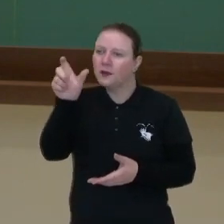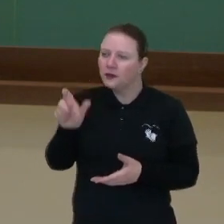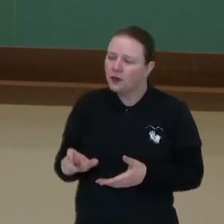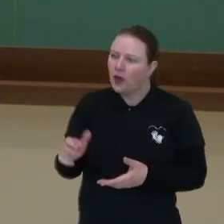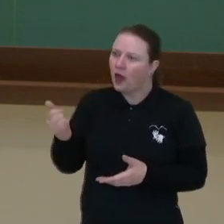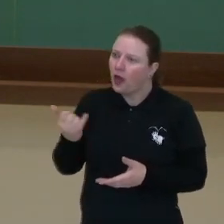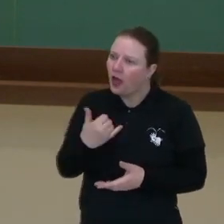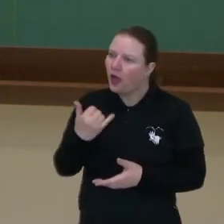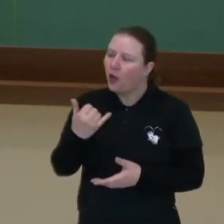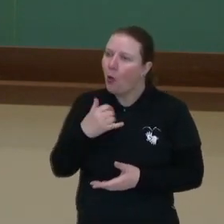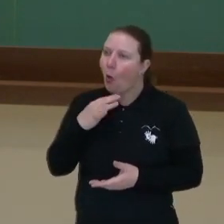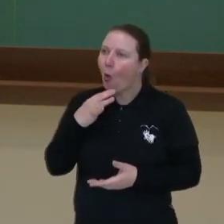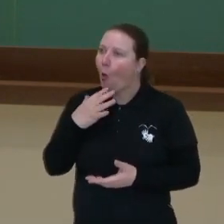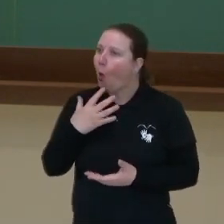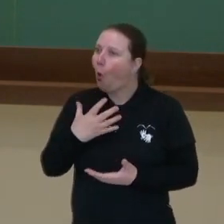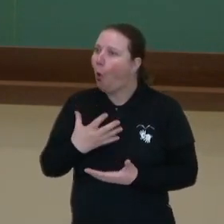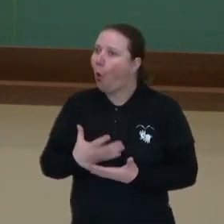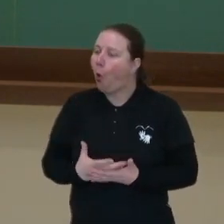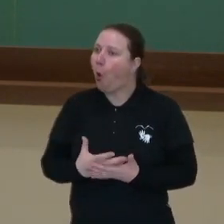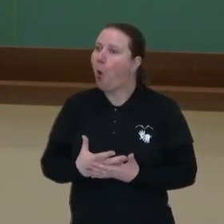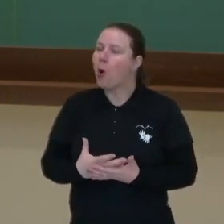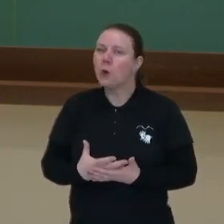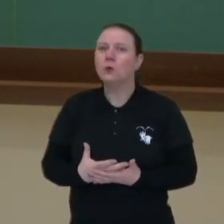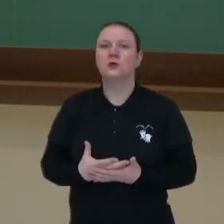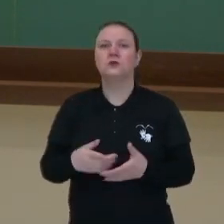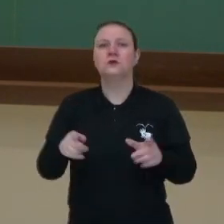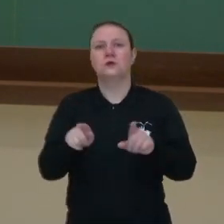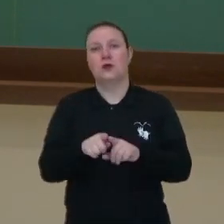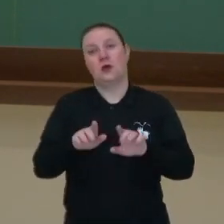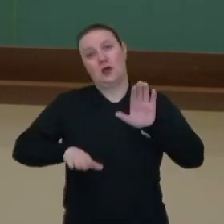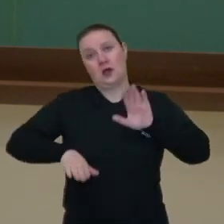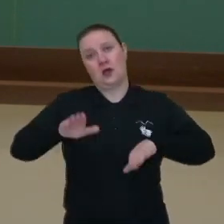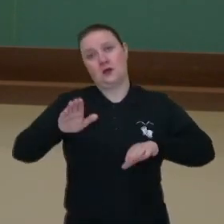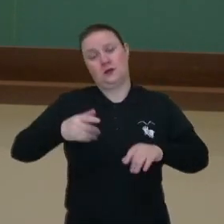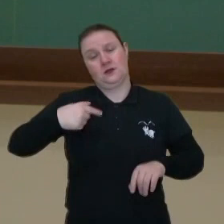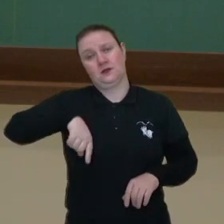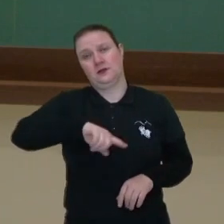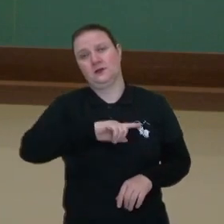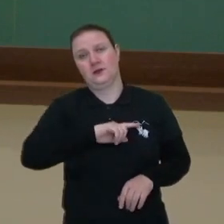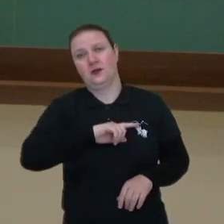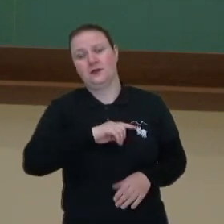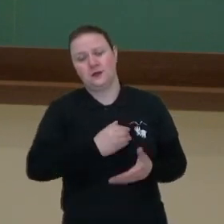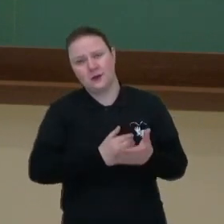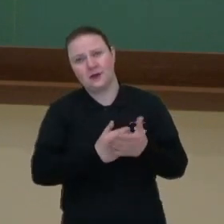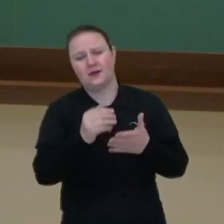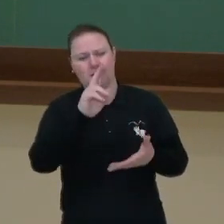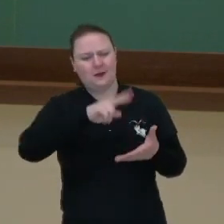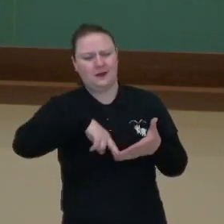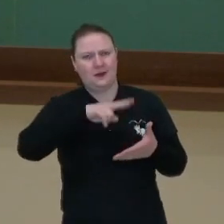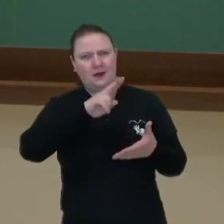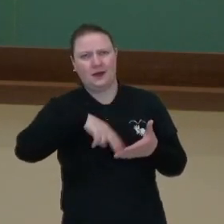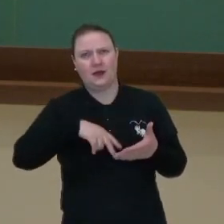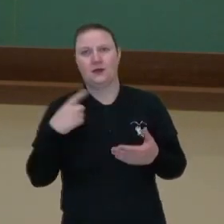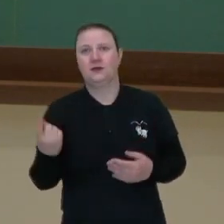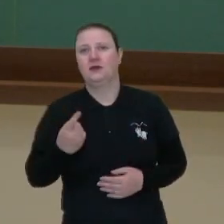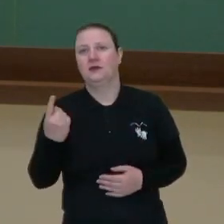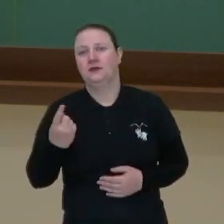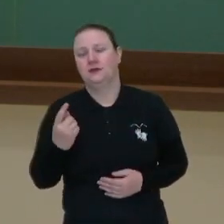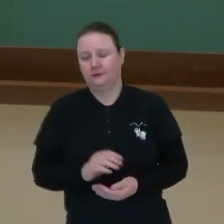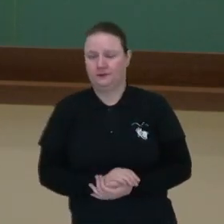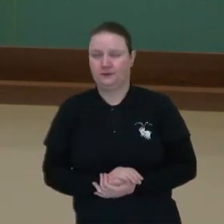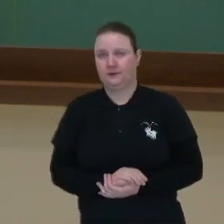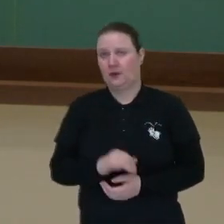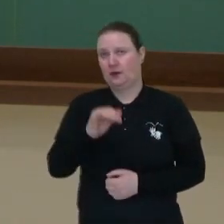digamos assim, né? Muitas vezes, por sermos mais independentes quanto à leitura, as pessoas param de contar histórias, por exemplo,